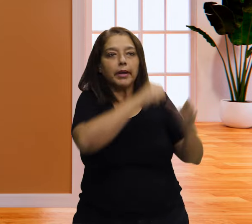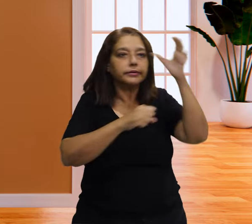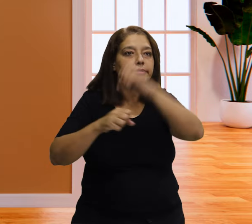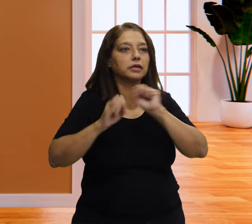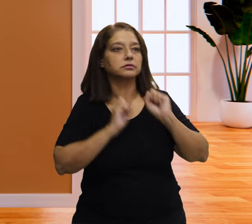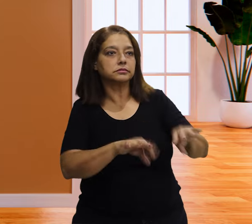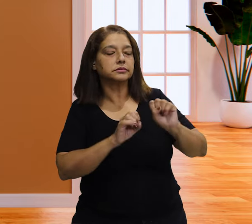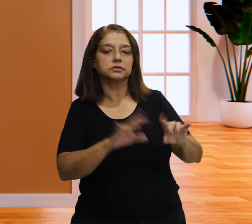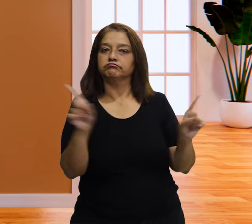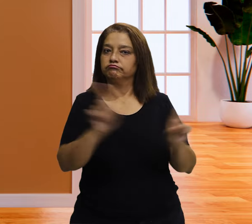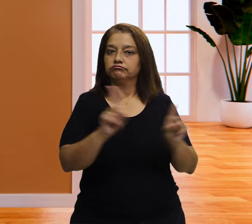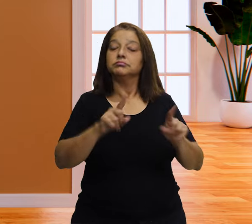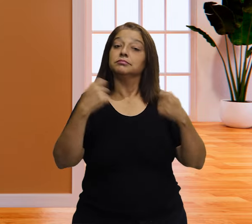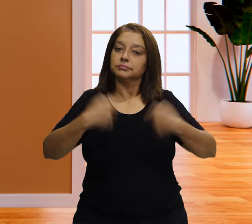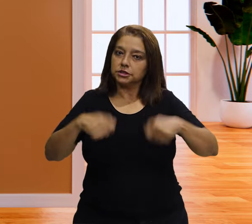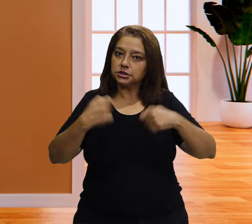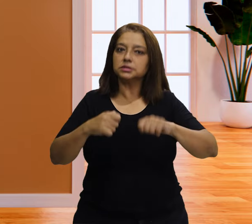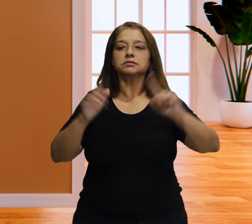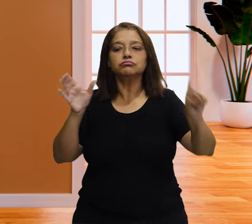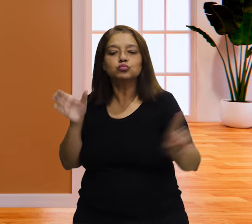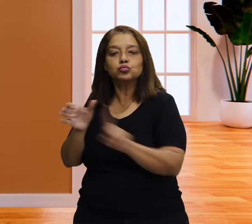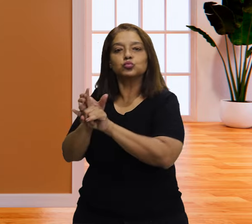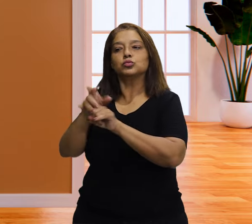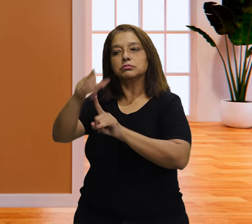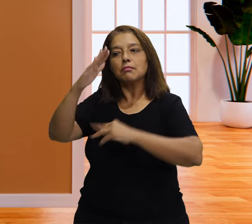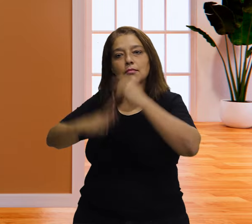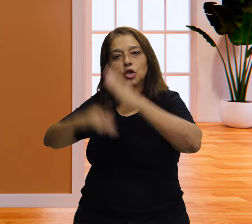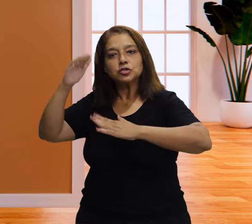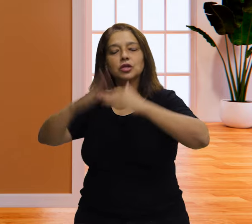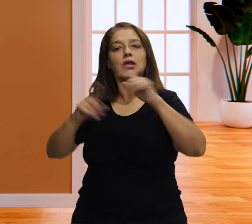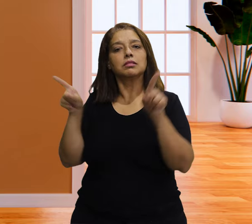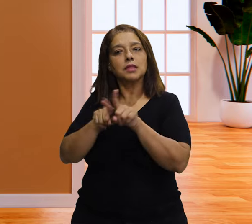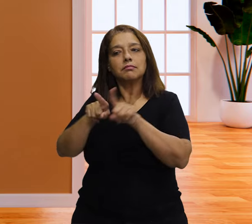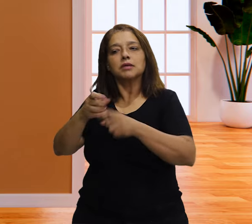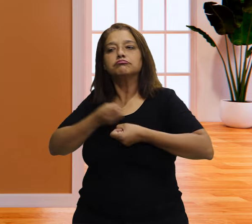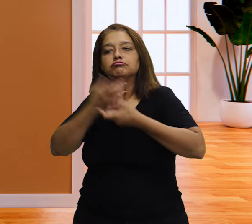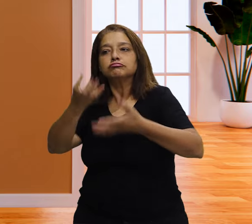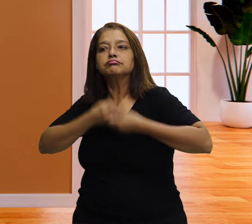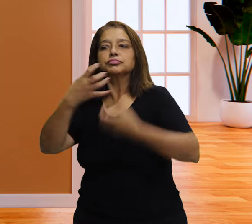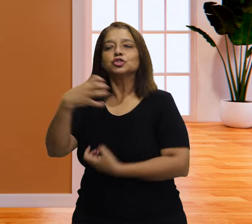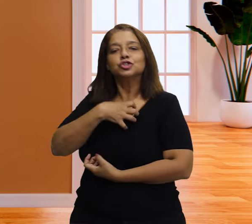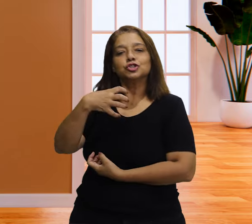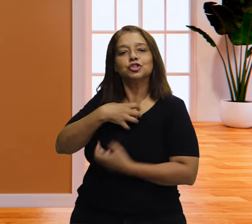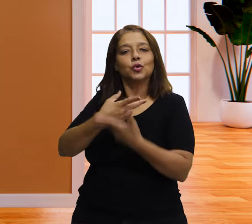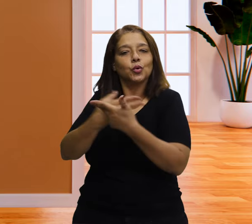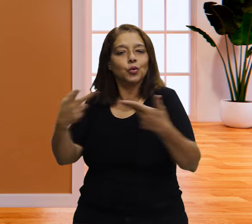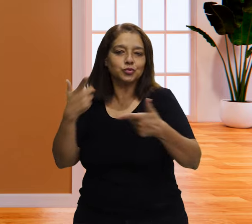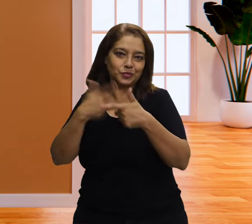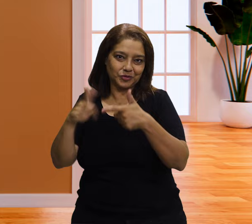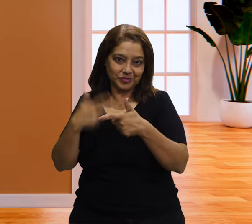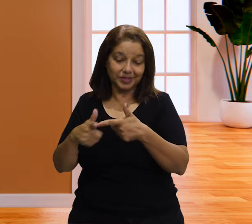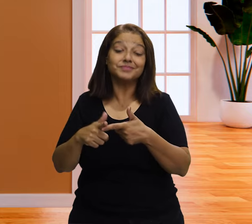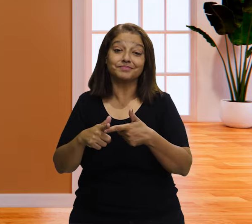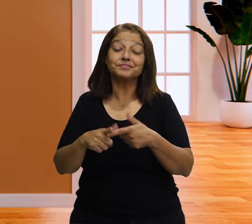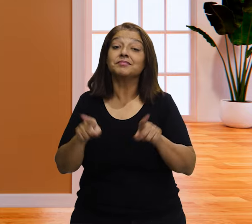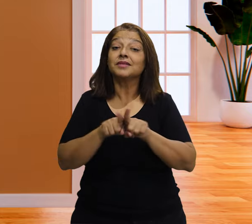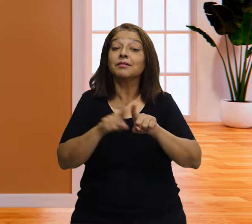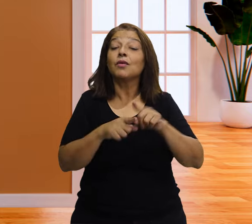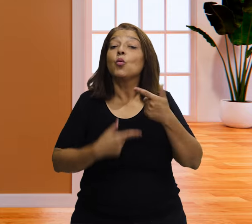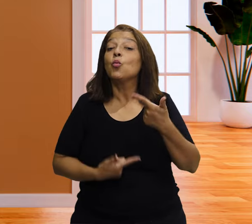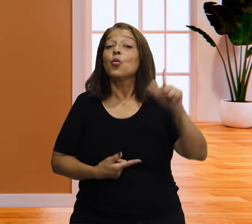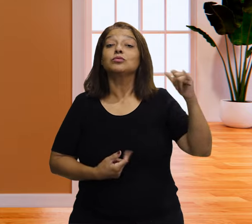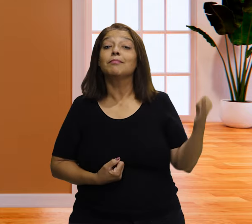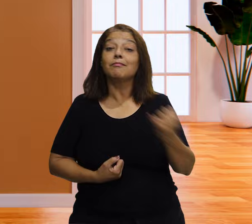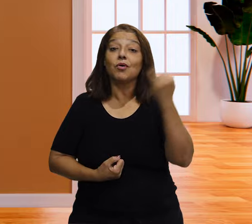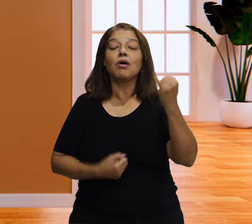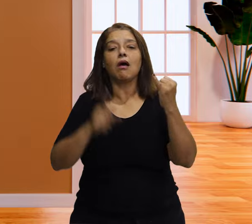preciso incluir o profissional para que ele também fale dos seus sentimentos. Outro ponto fundamental é o fortalecimento